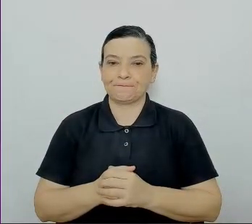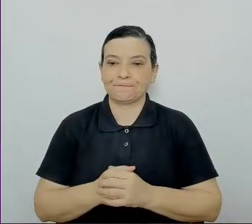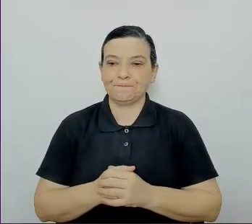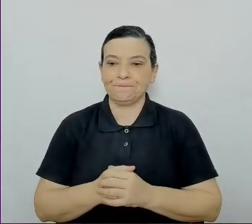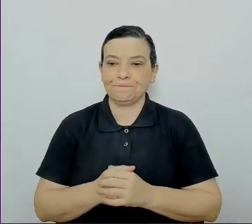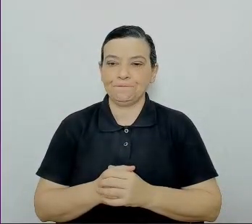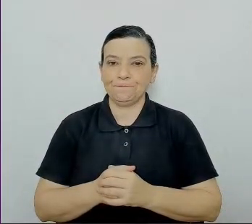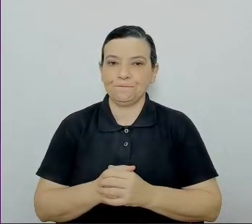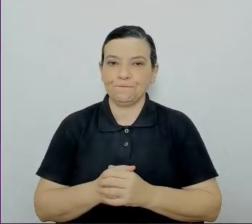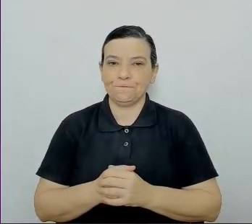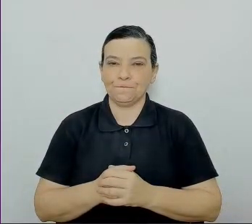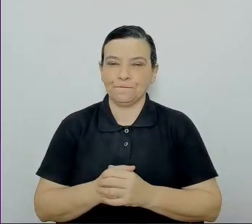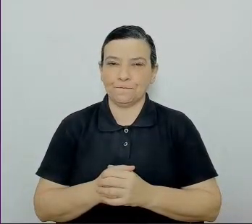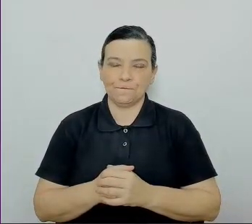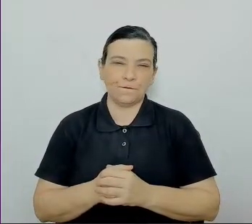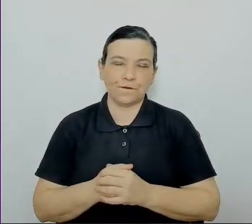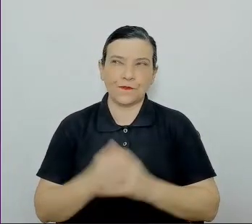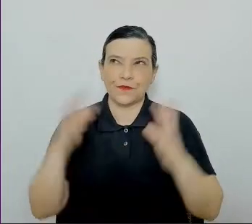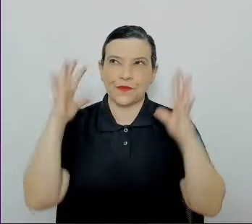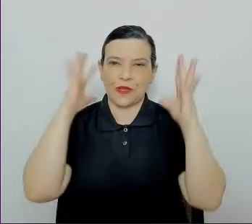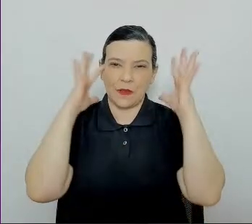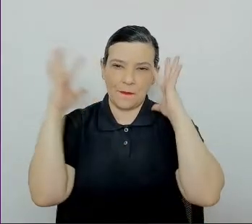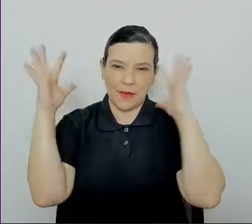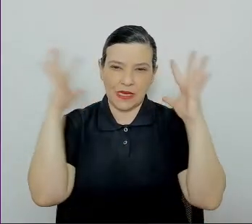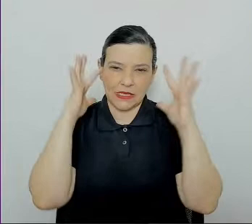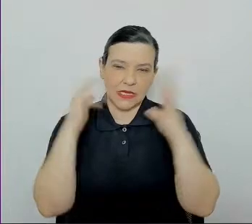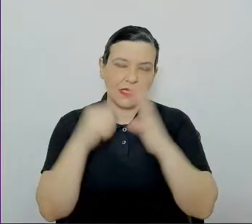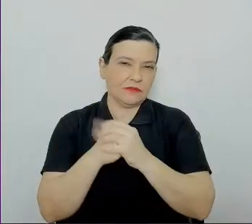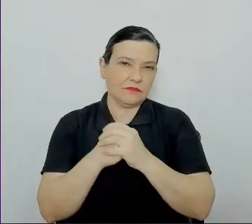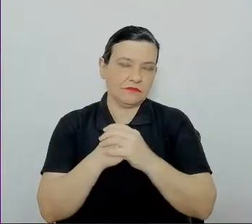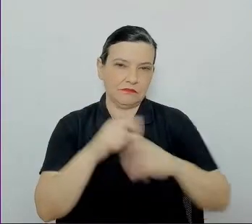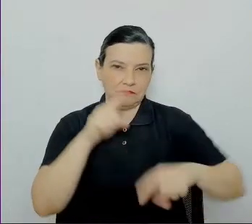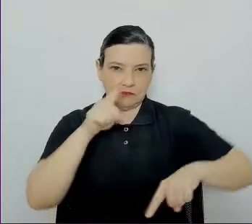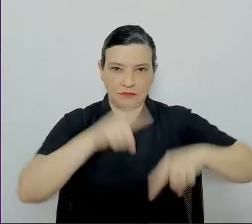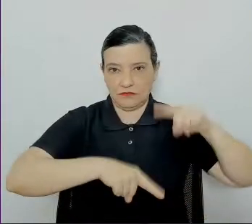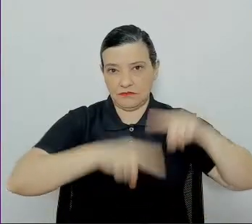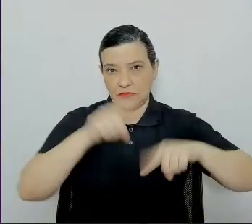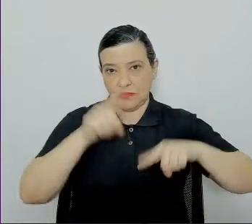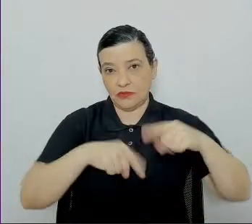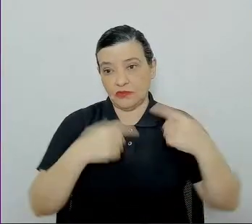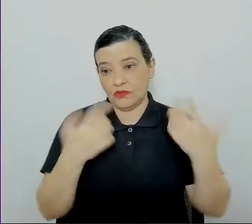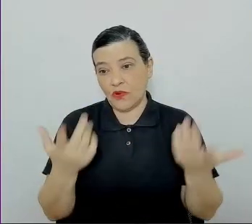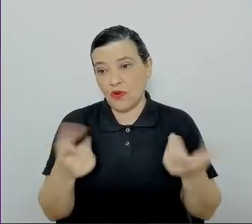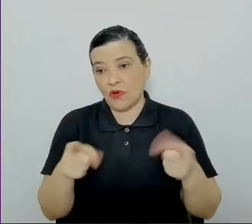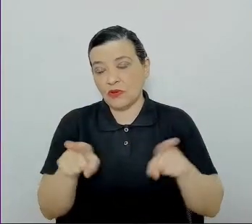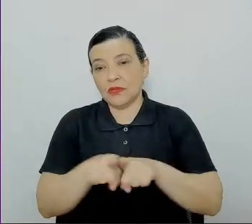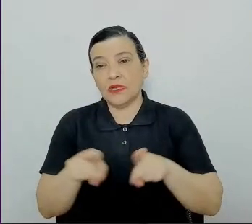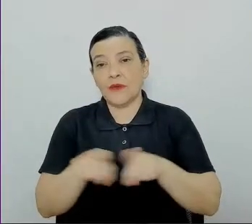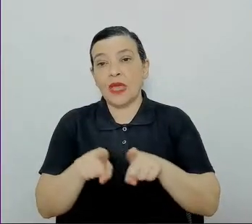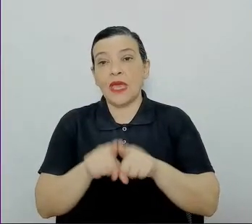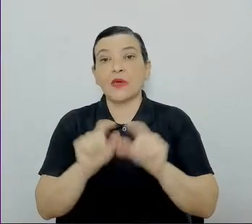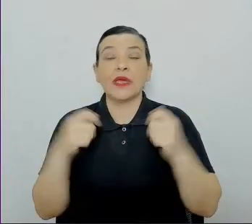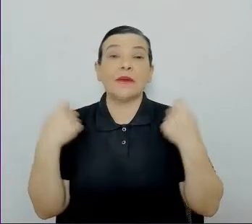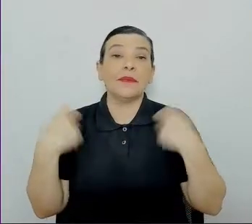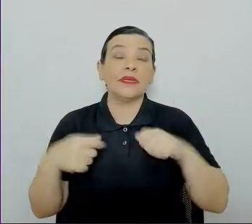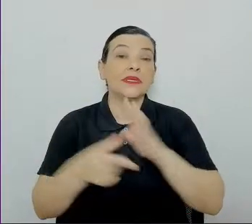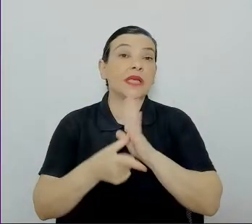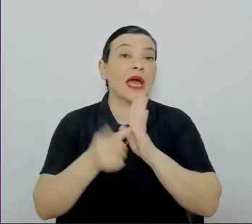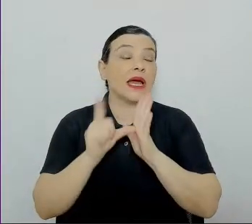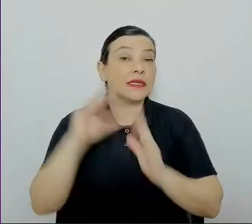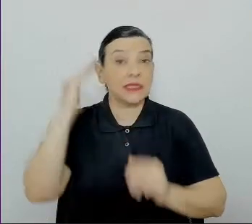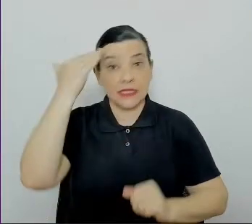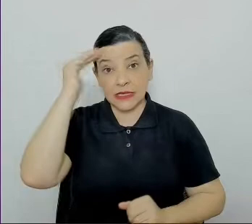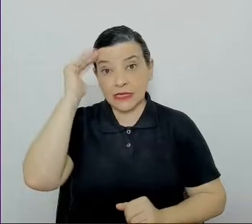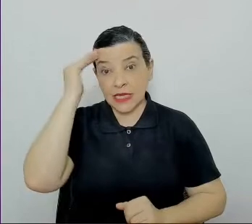Normalmente, quando a gente está pensando em mensuração de produto, ou até de funcionalidade, a gente sempre pensa nada de produto. Mas é bem